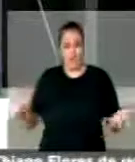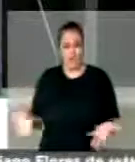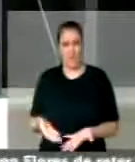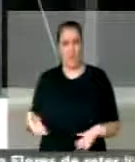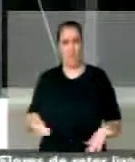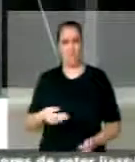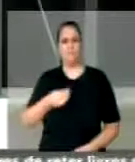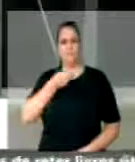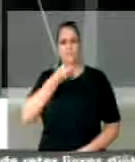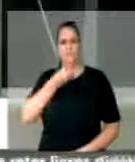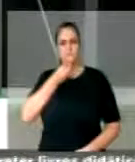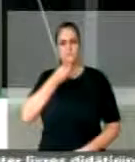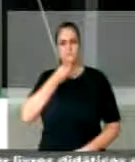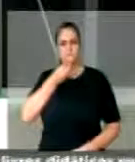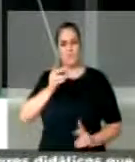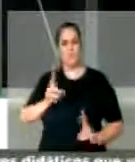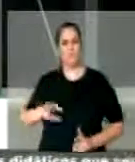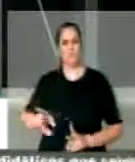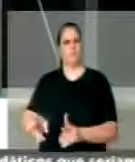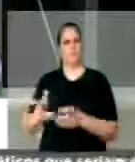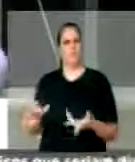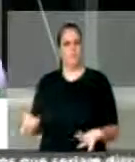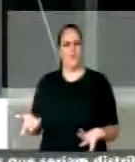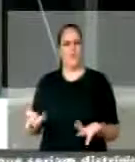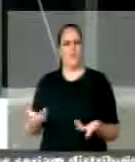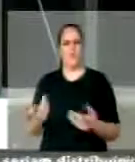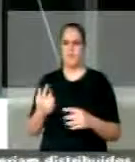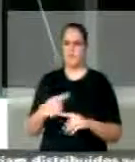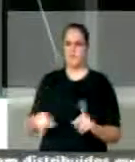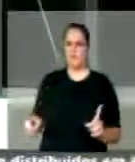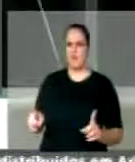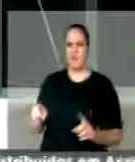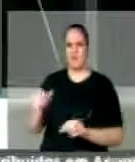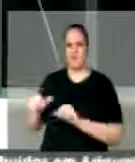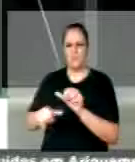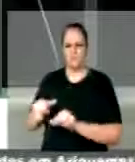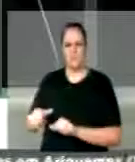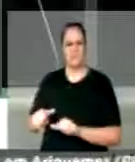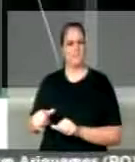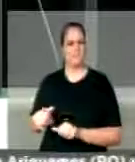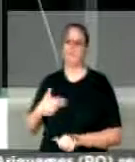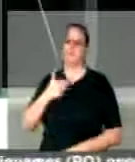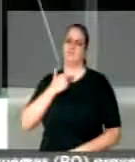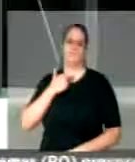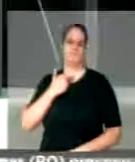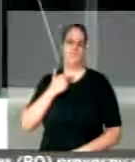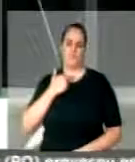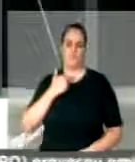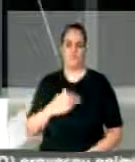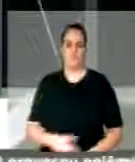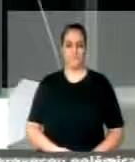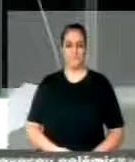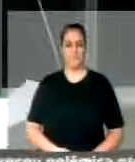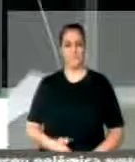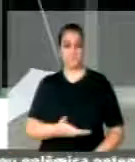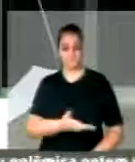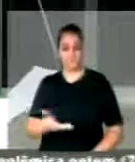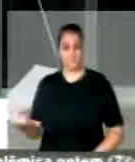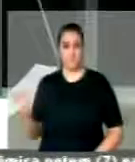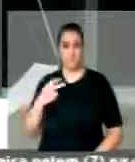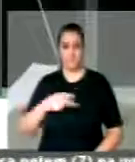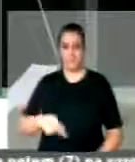com que essas reformas não aconteçam. Senhora presidente, senhoras e